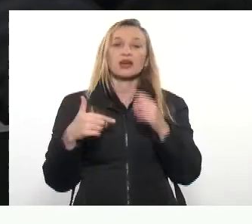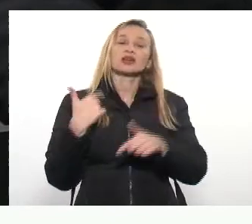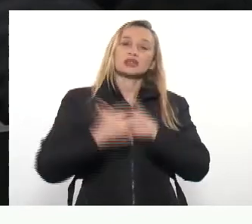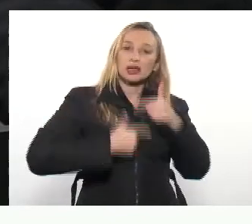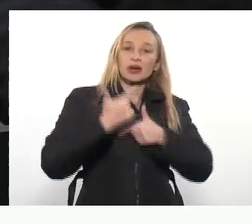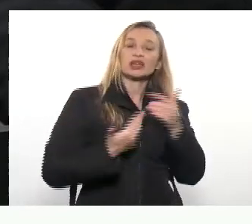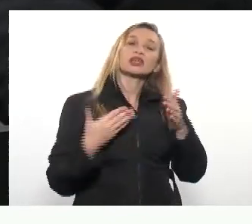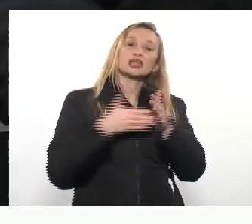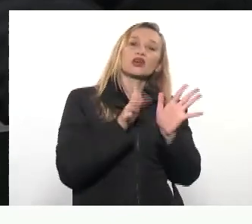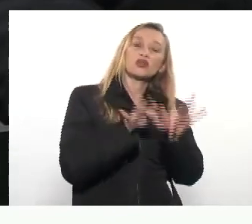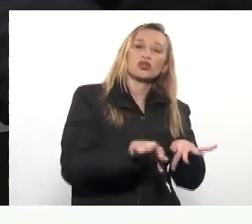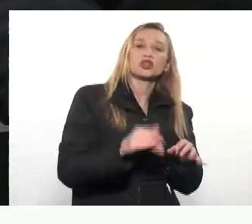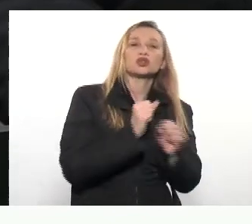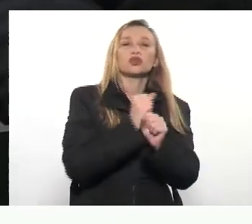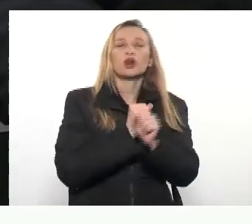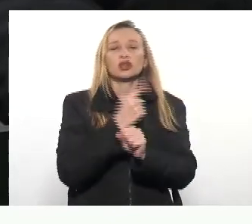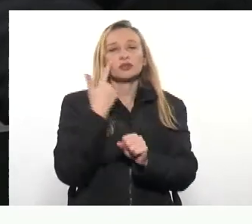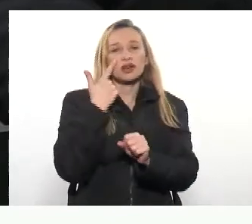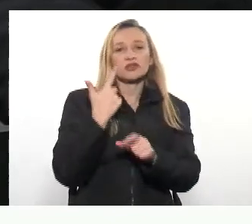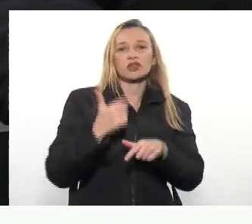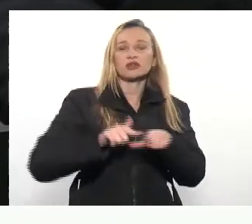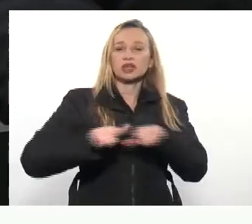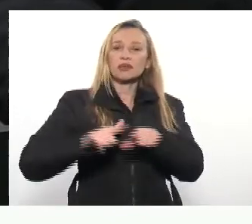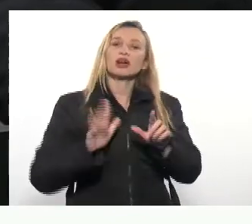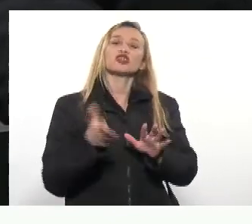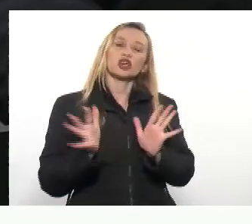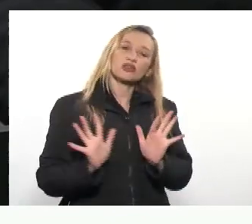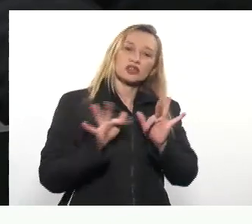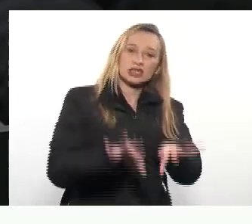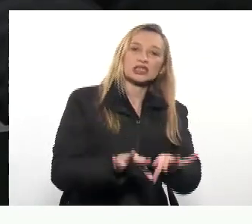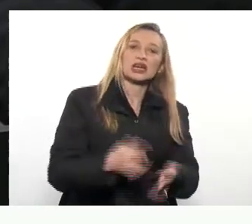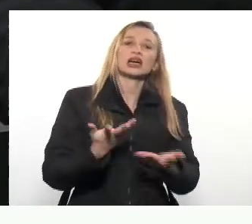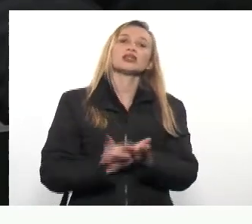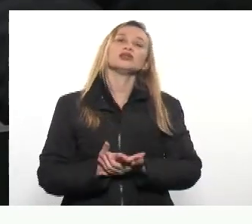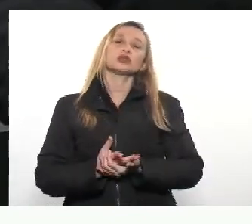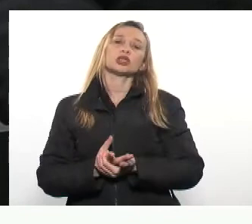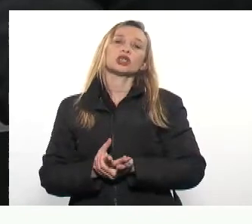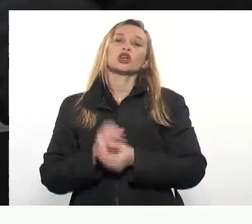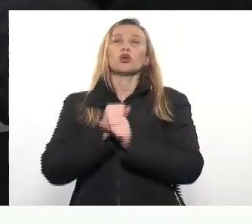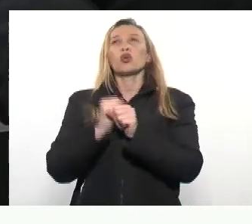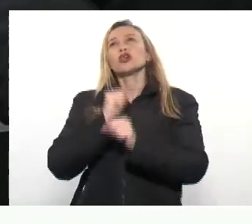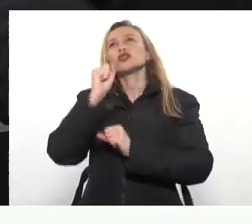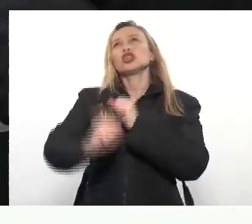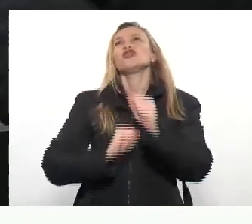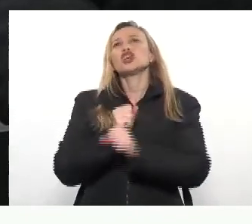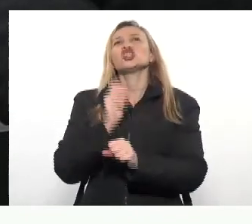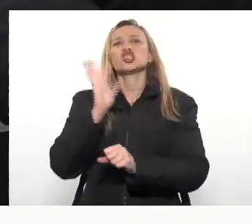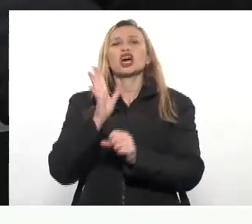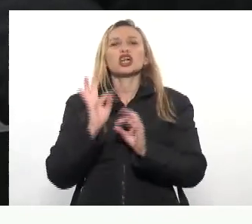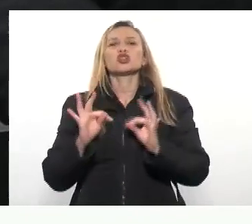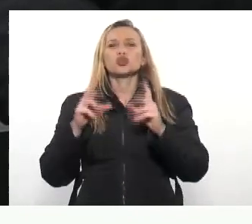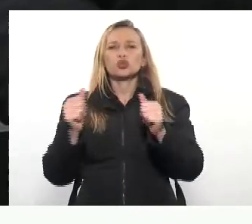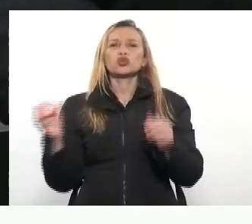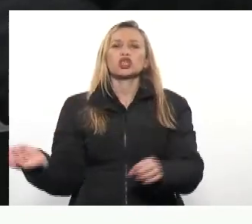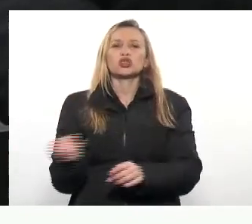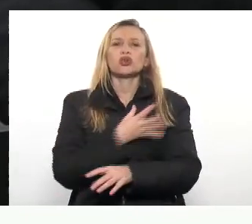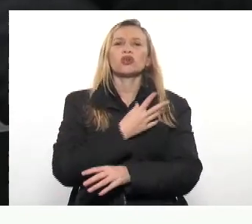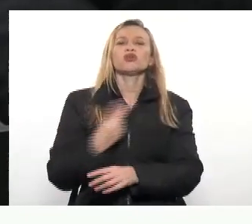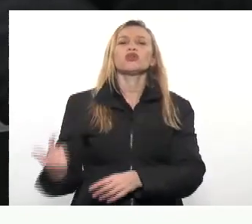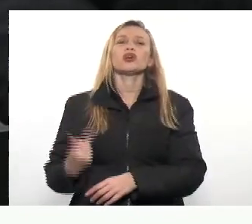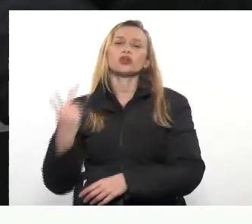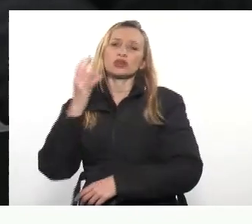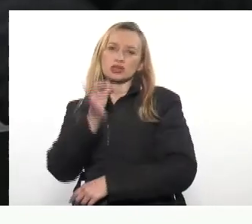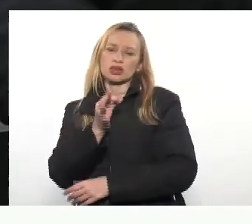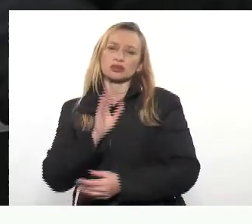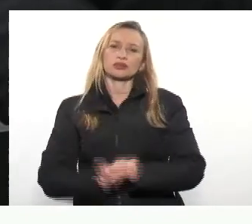do ano, com certeza, a gente vai estar com esse trabalho concluído, né? Então, a gente já quase, o ano que vem, já estaria todo mundo já na nova modalidade